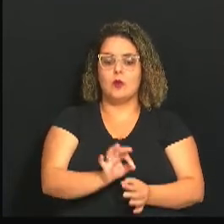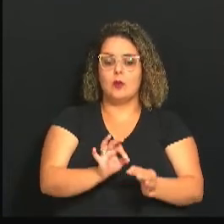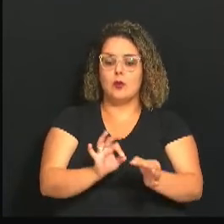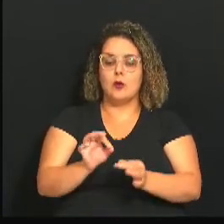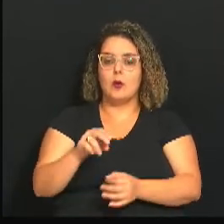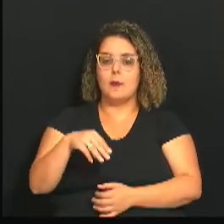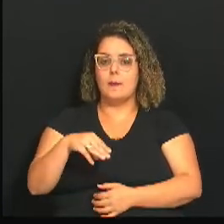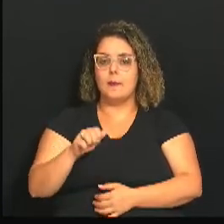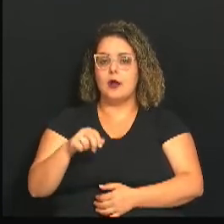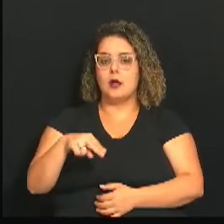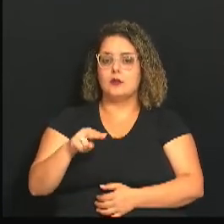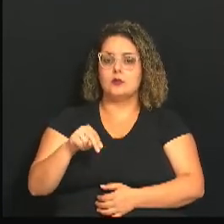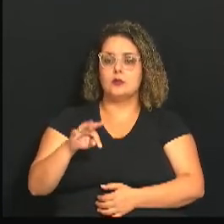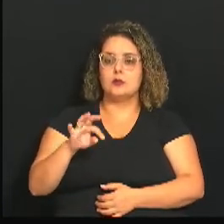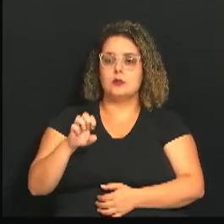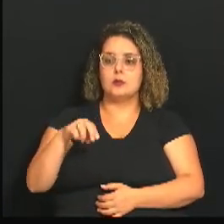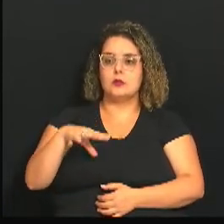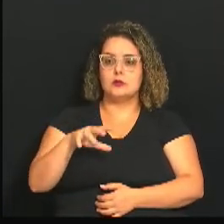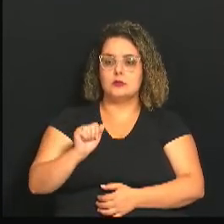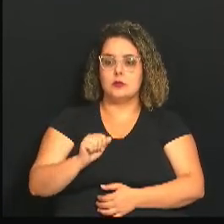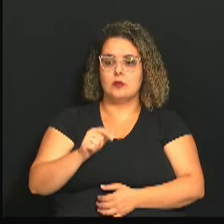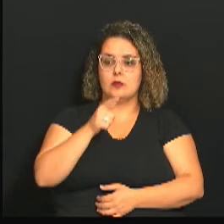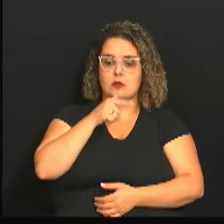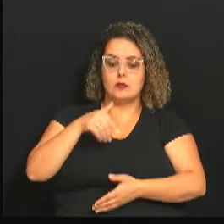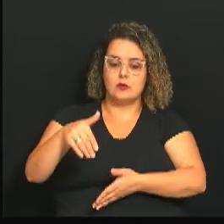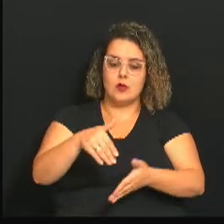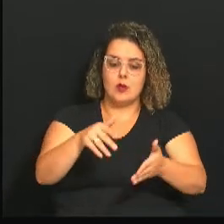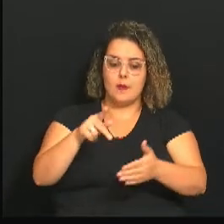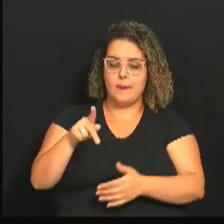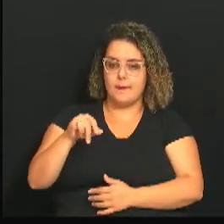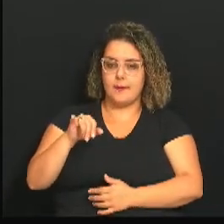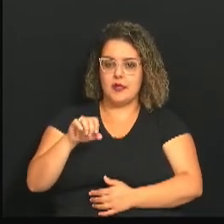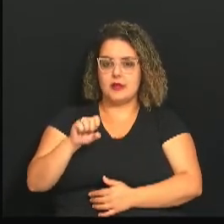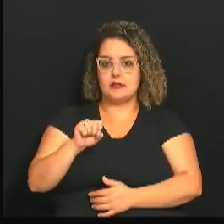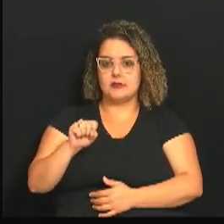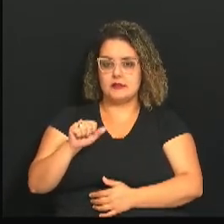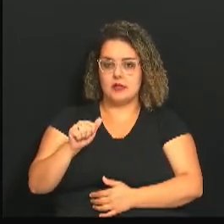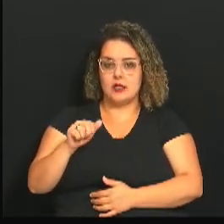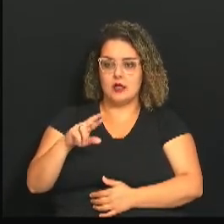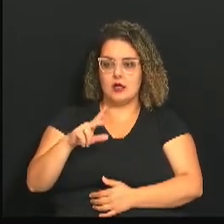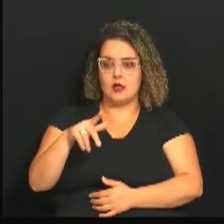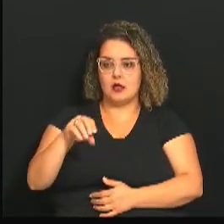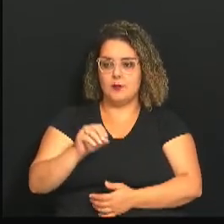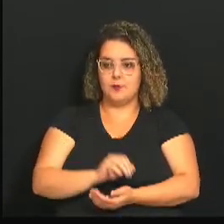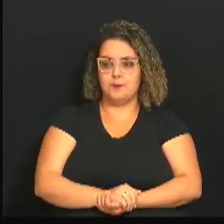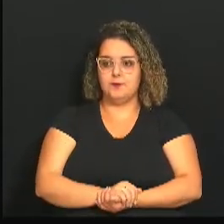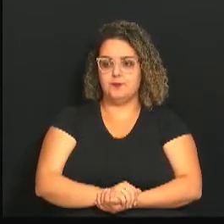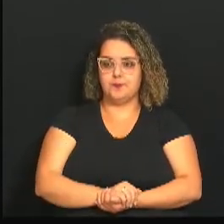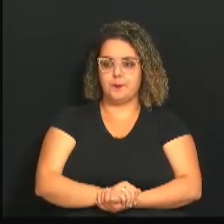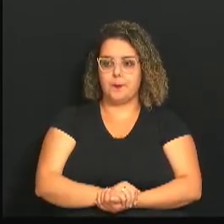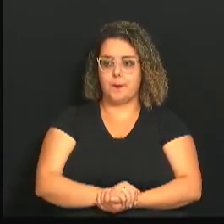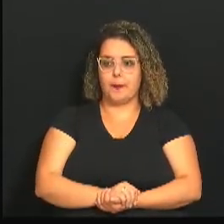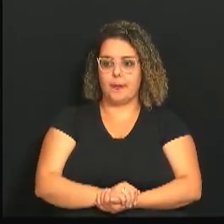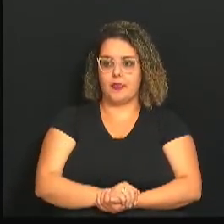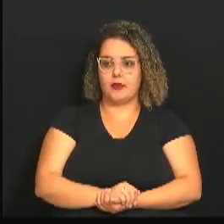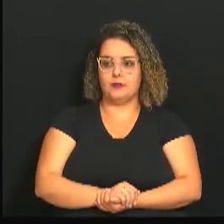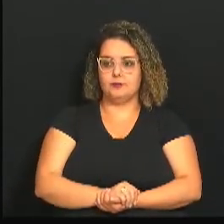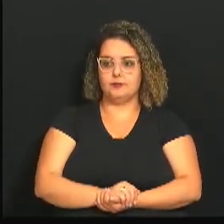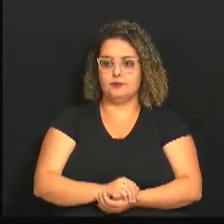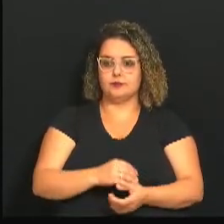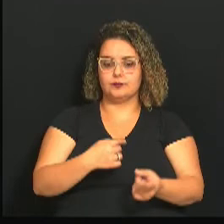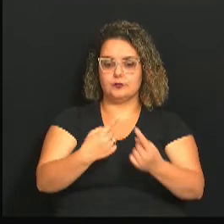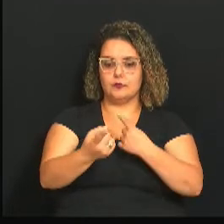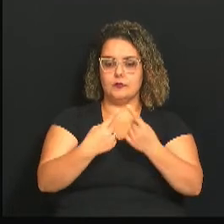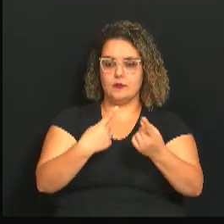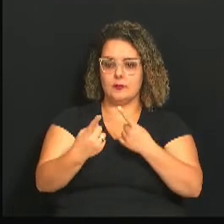o córrego Sarrão, ali na região do Curtume, entre o Curtume e a Anhanguera, ali